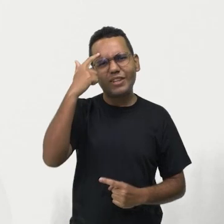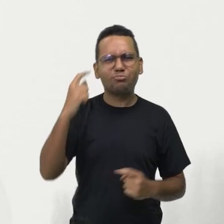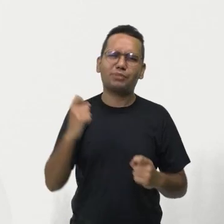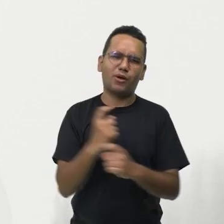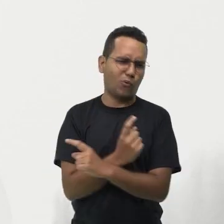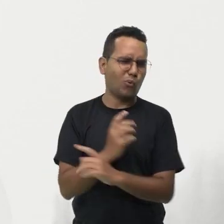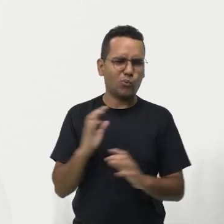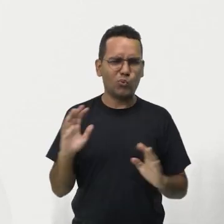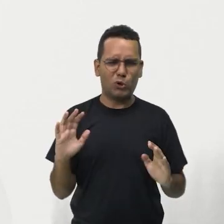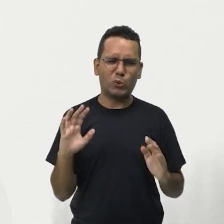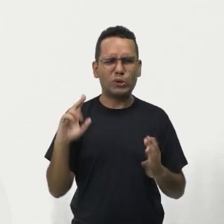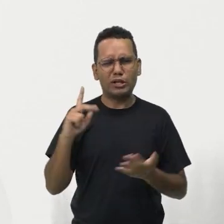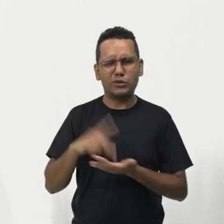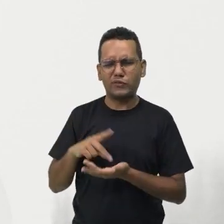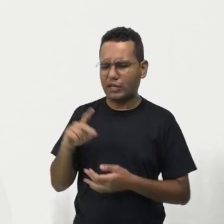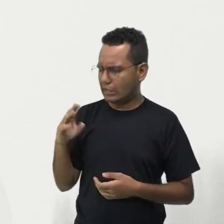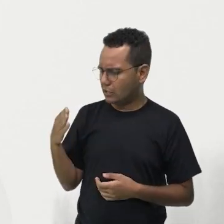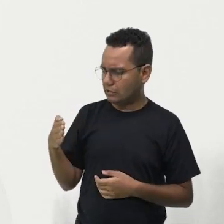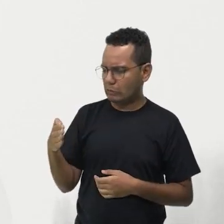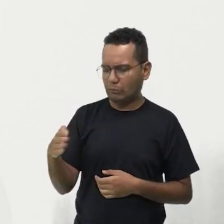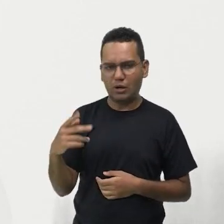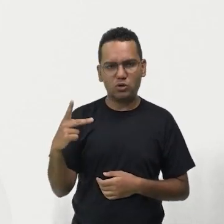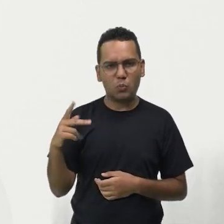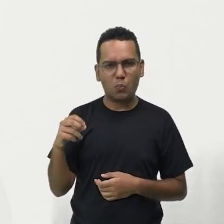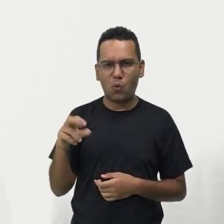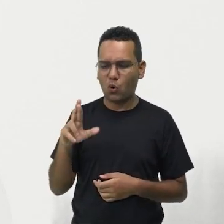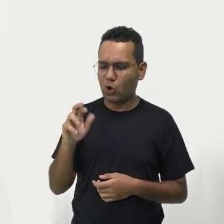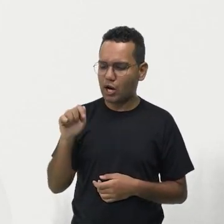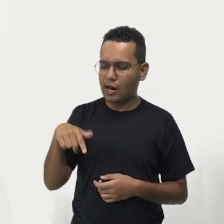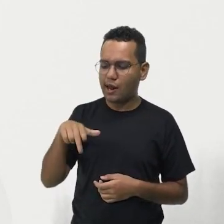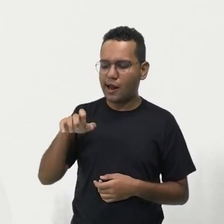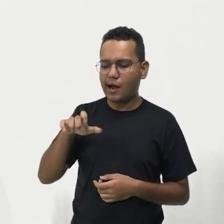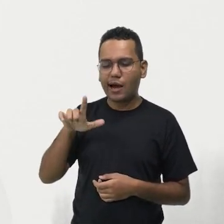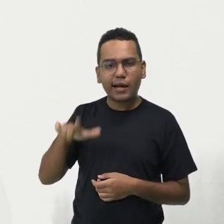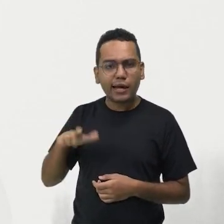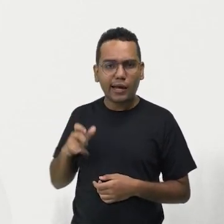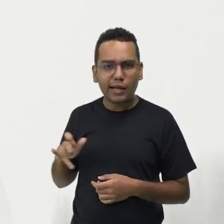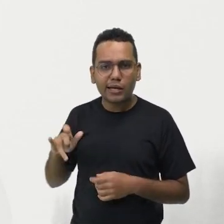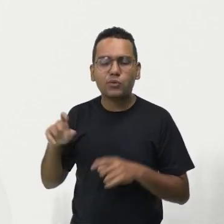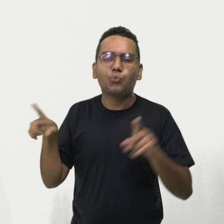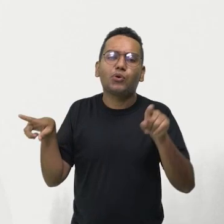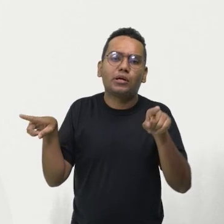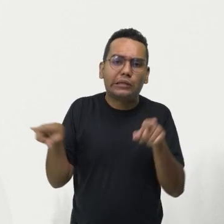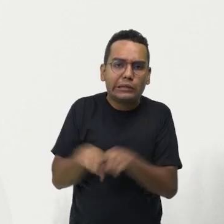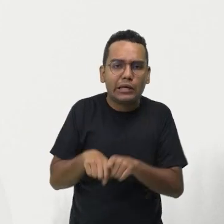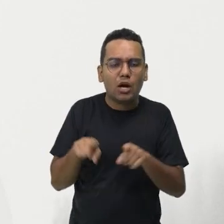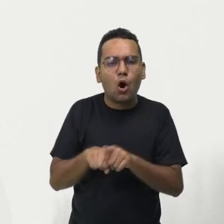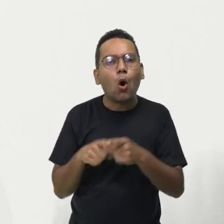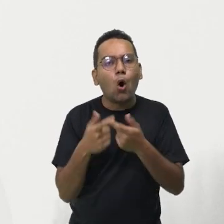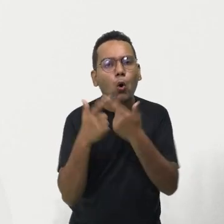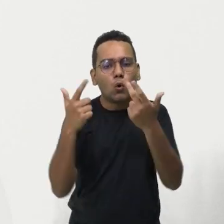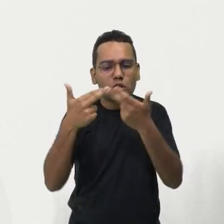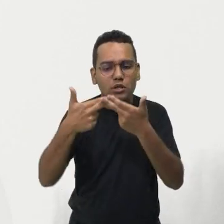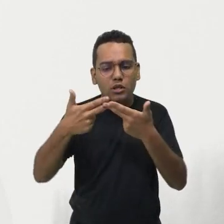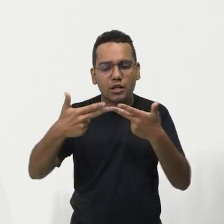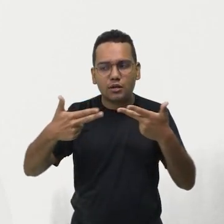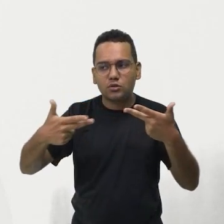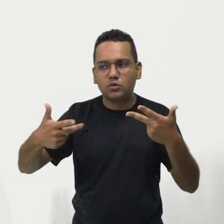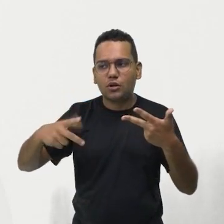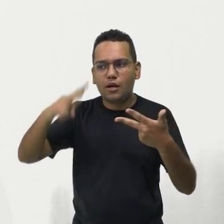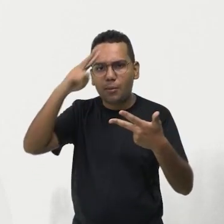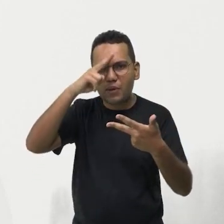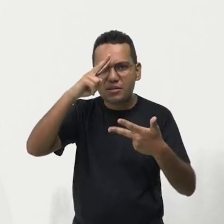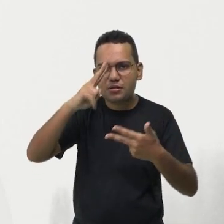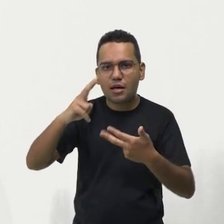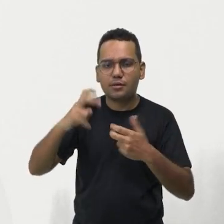Então, observem, ao contrário do poraquê, os peixes que habitam oceanos e mares, observem como estava